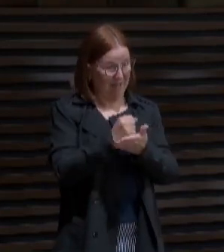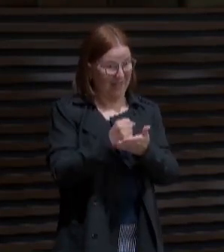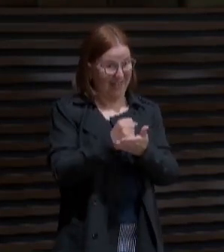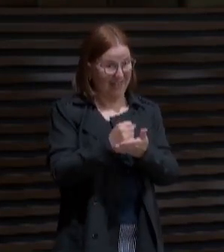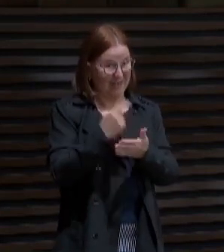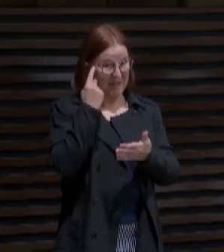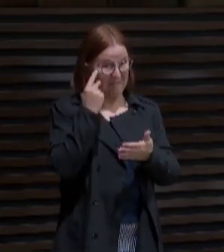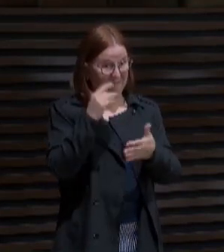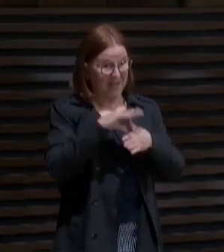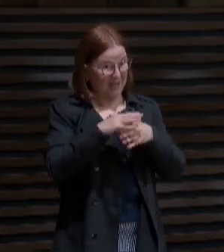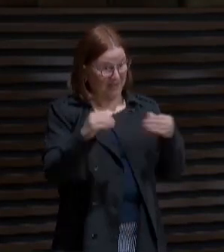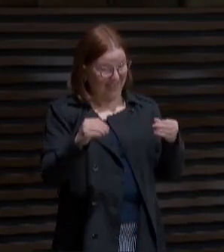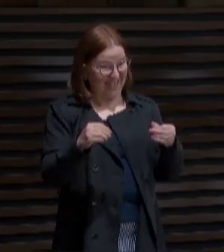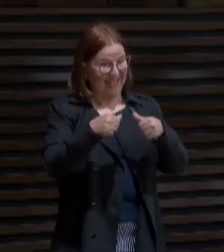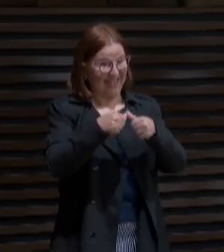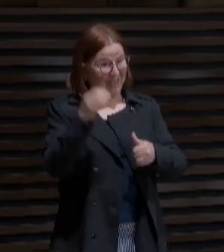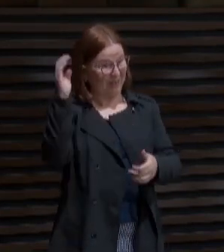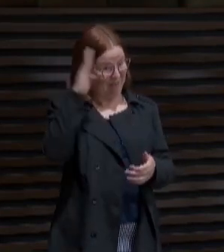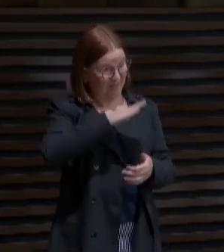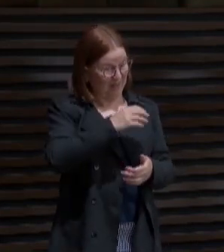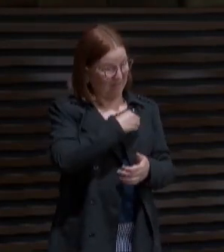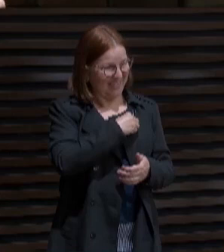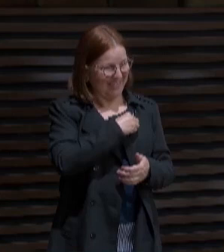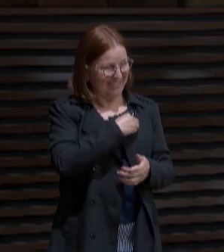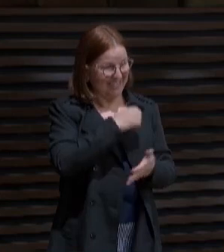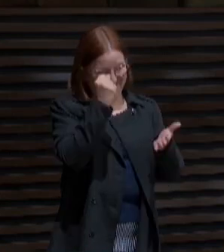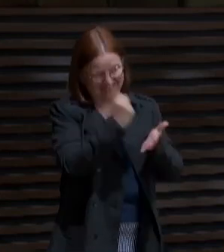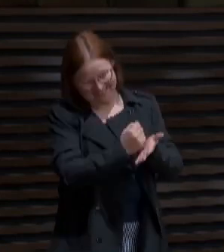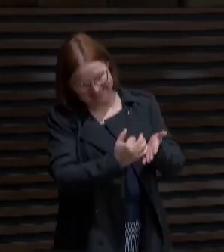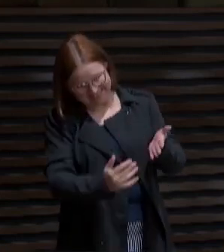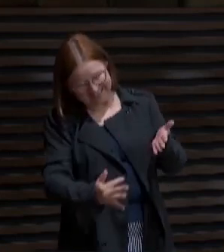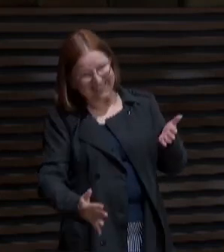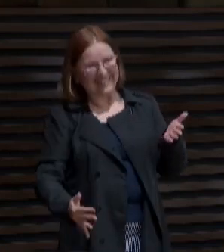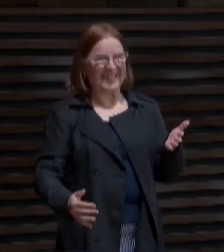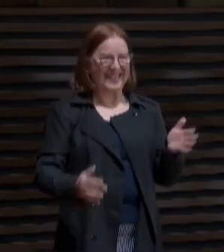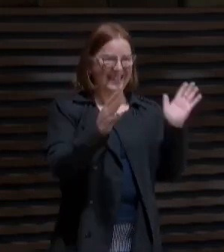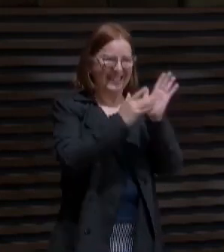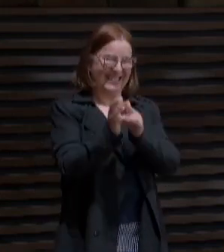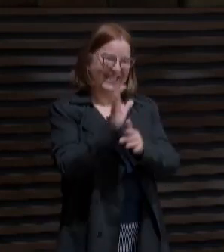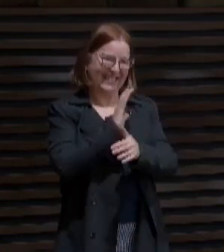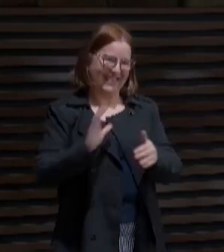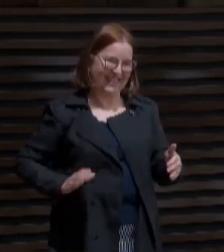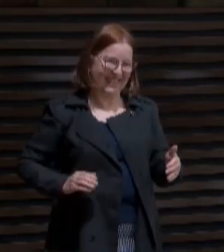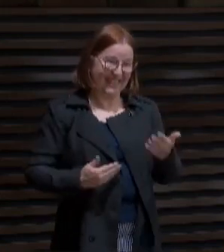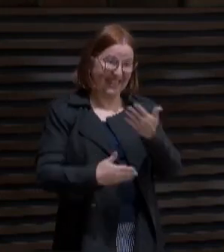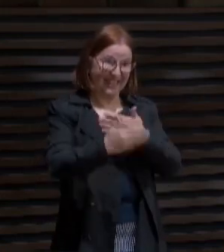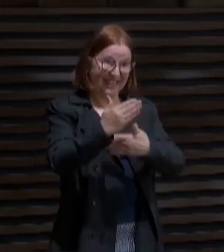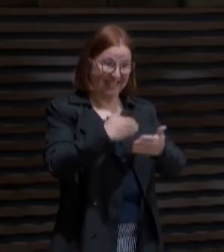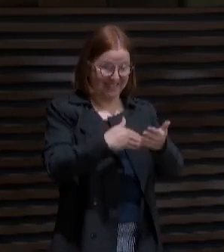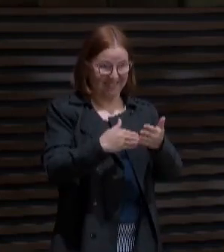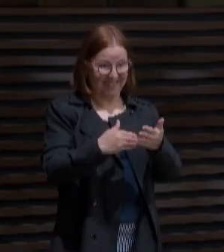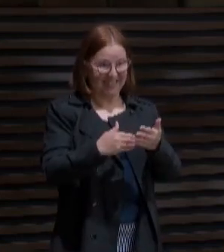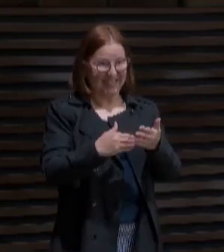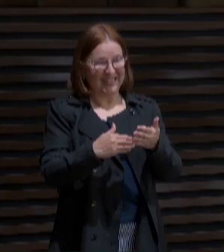cura dessa praga. O sangue derramado de Jesus Cristo, por meio do qual nós